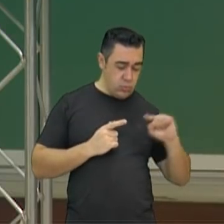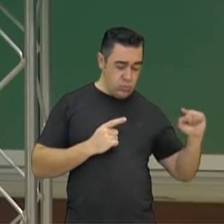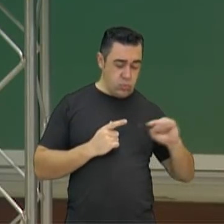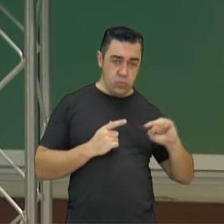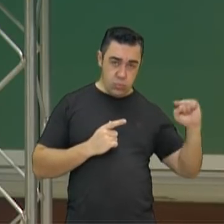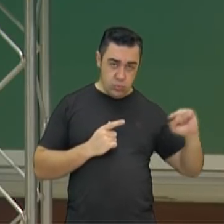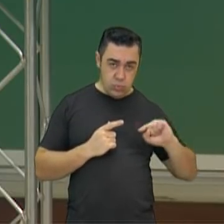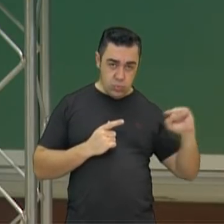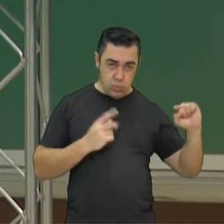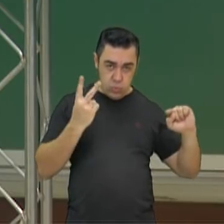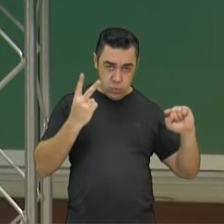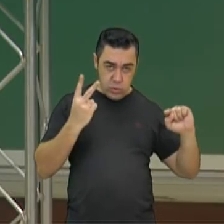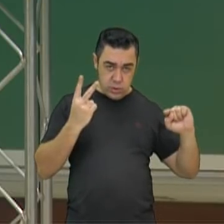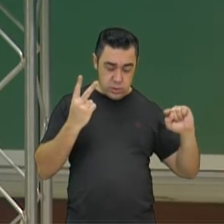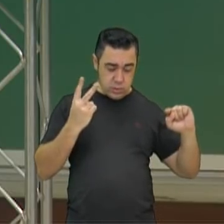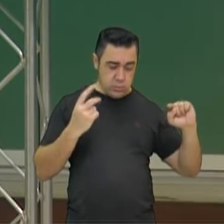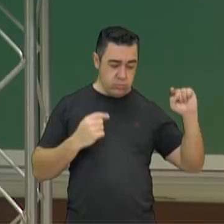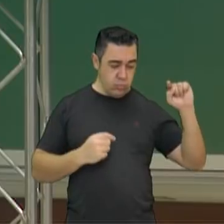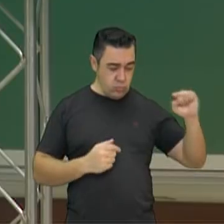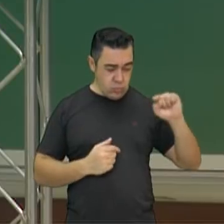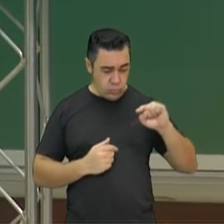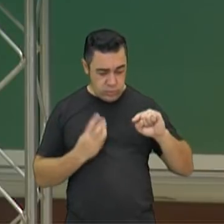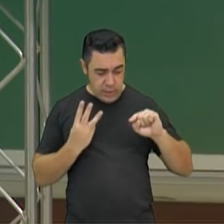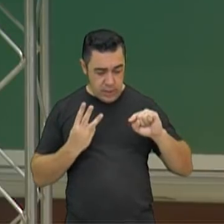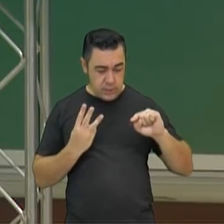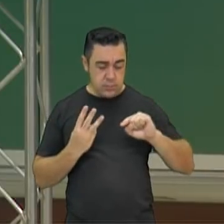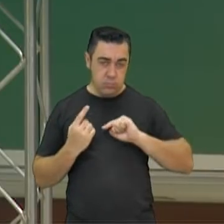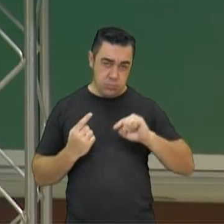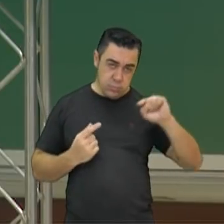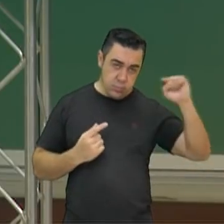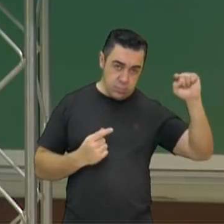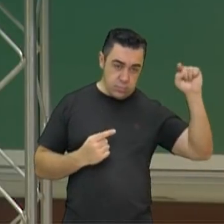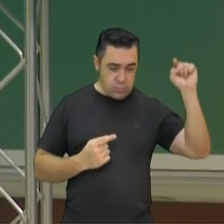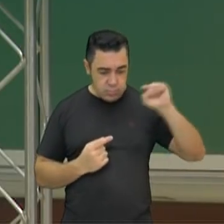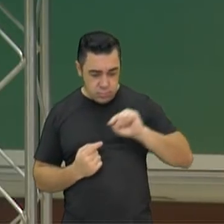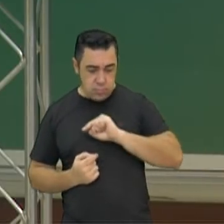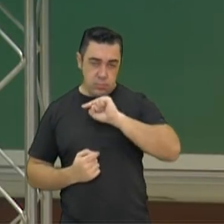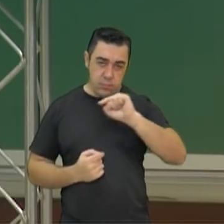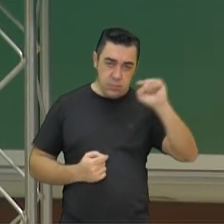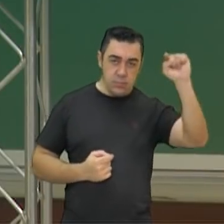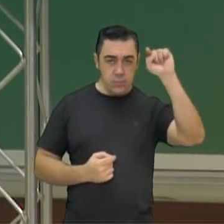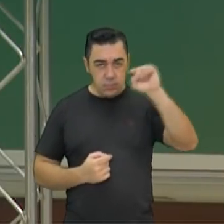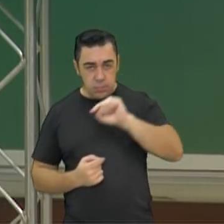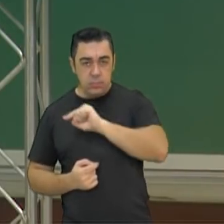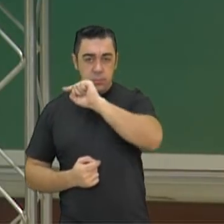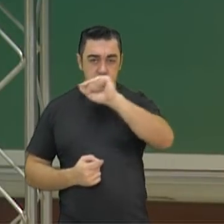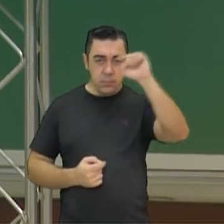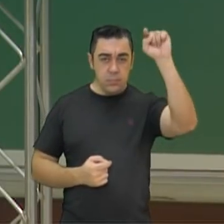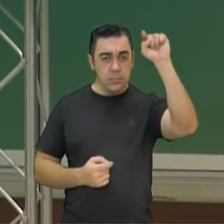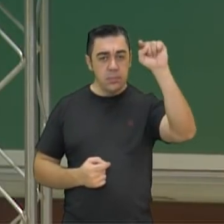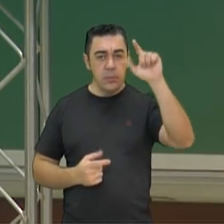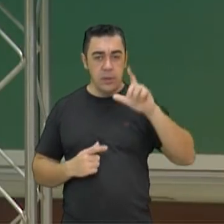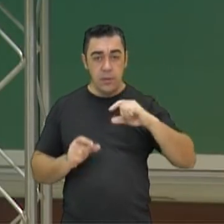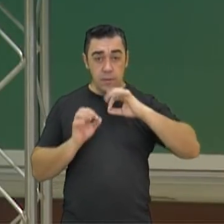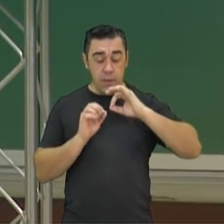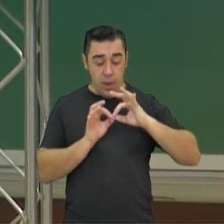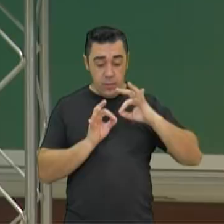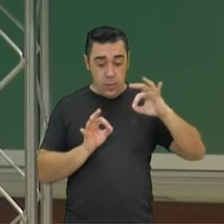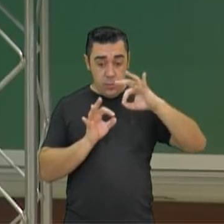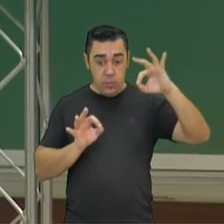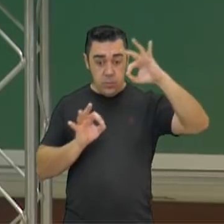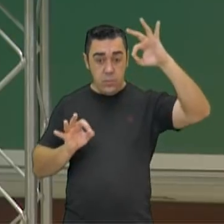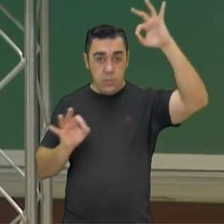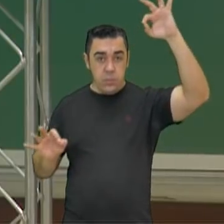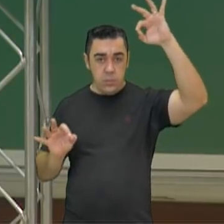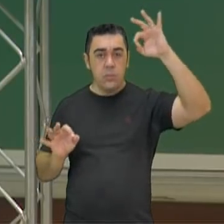aqui, ó, 2 casinhas, e no meio ele vai ter 8, que é a maior diagonal, né? Então, vai de 2, tem de 3, de